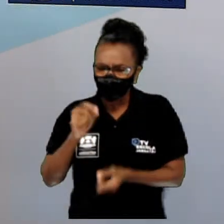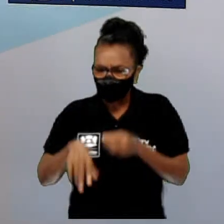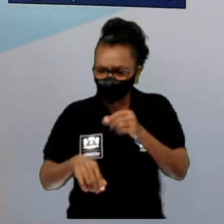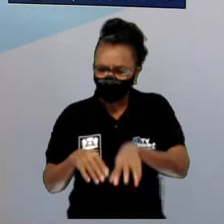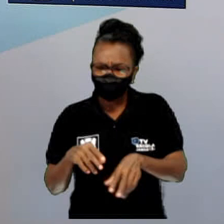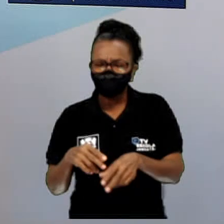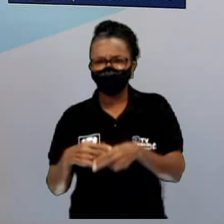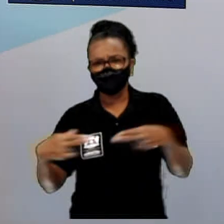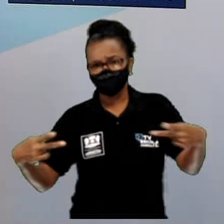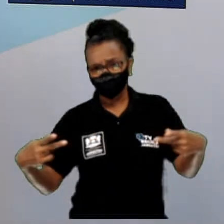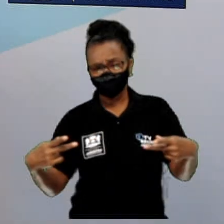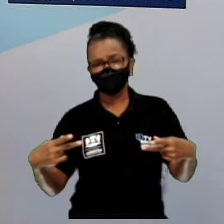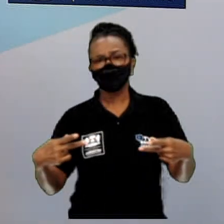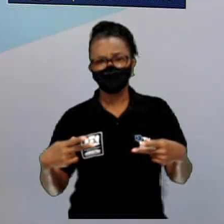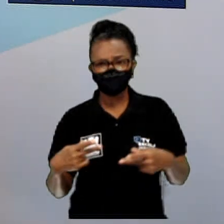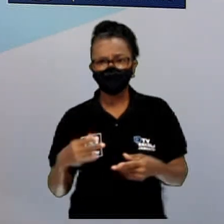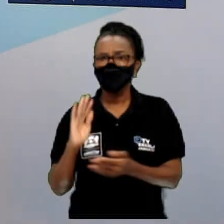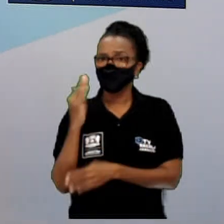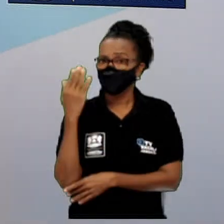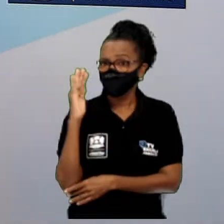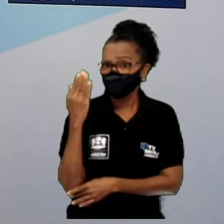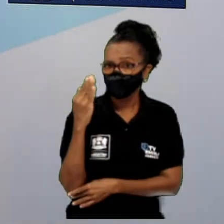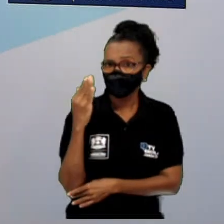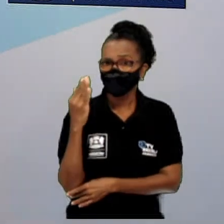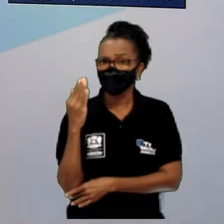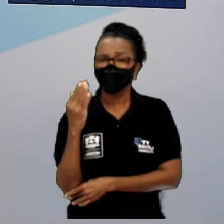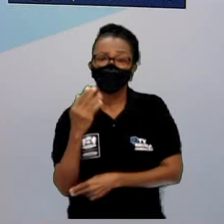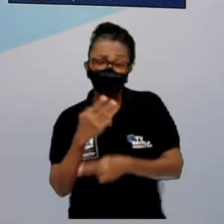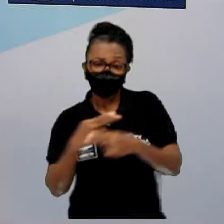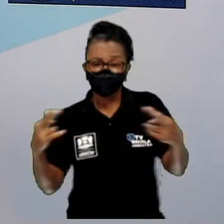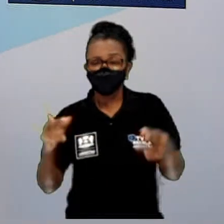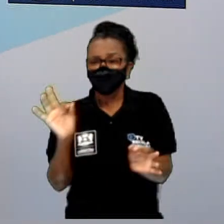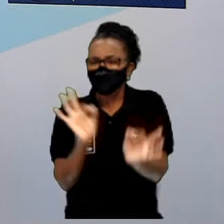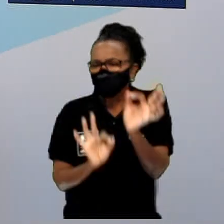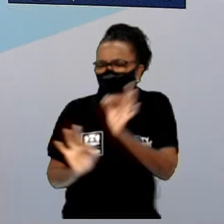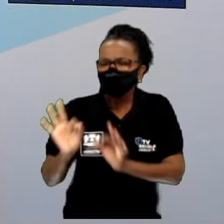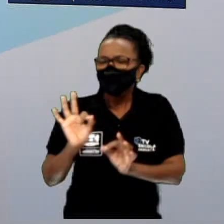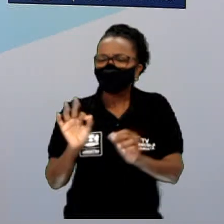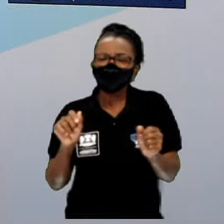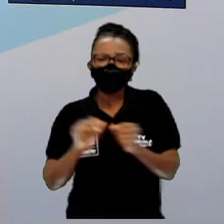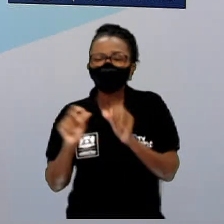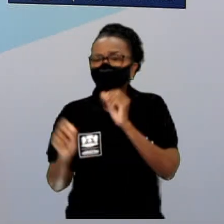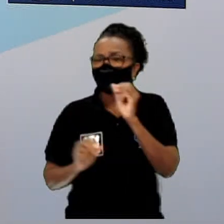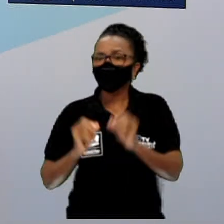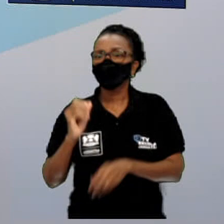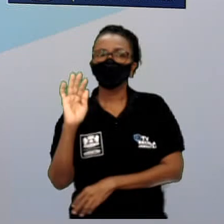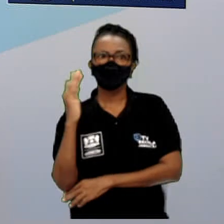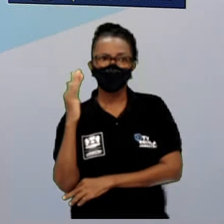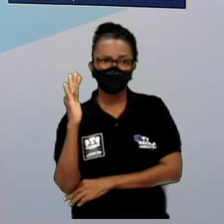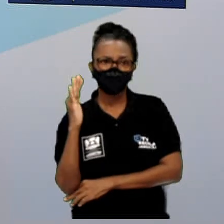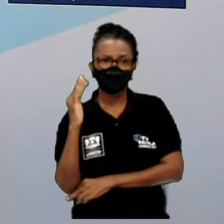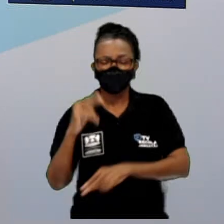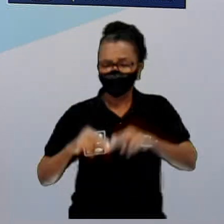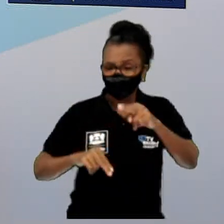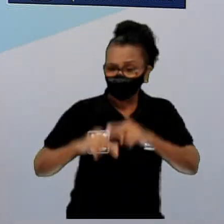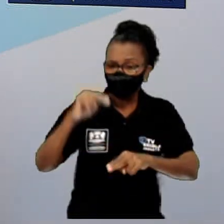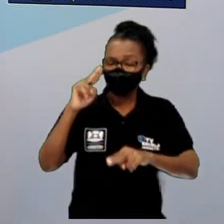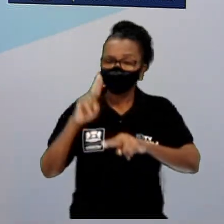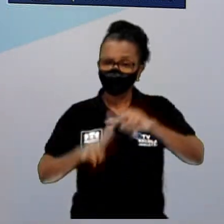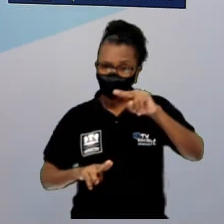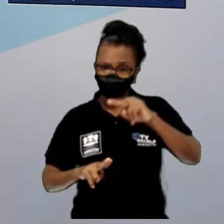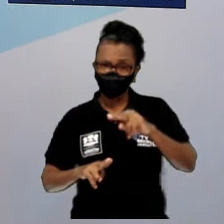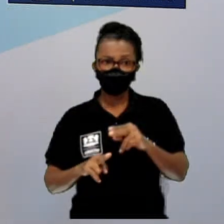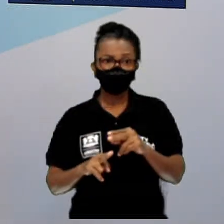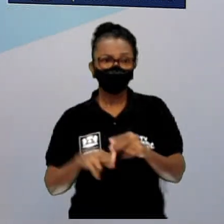madeira, objetos de decoração feitos de madeira, a fogueira, a zabumba, não